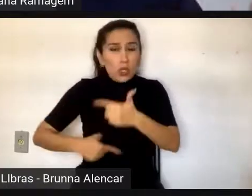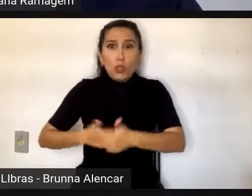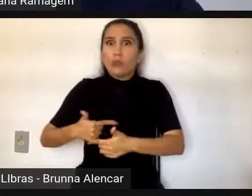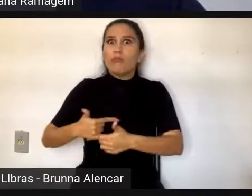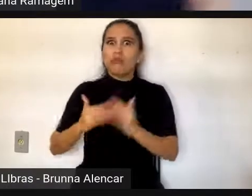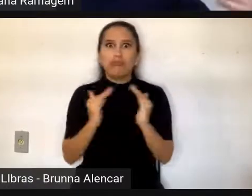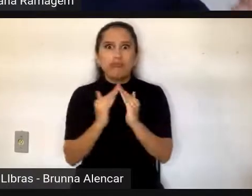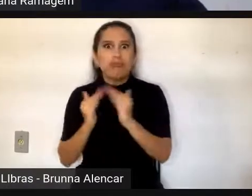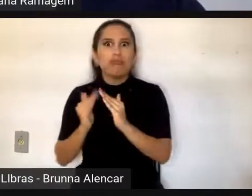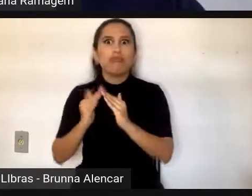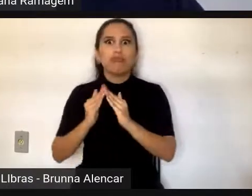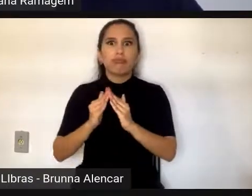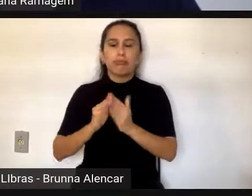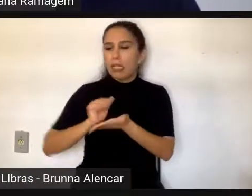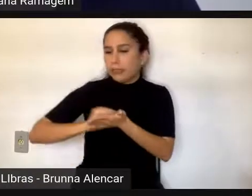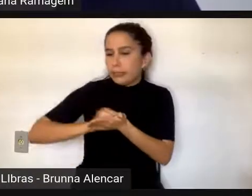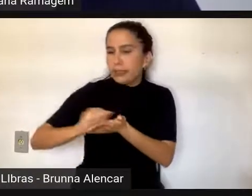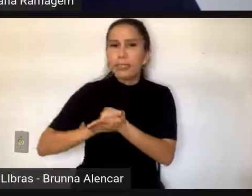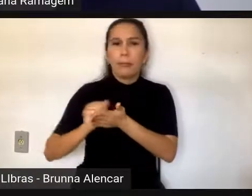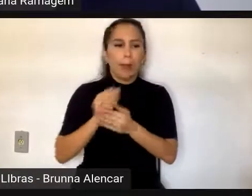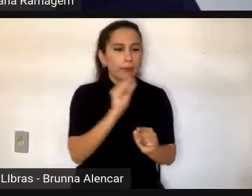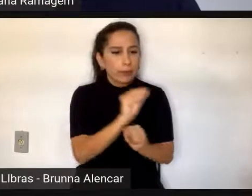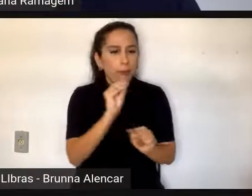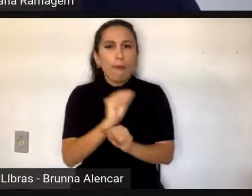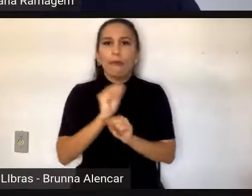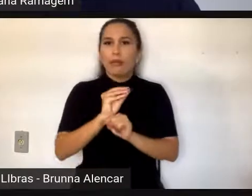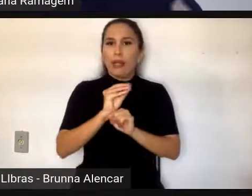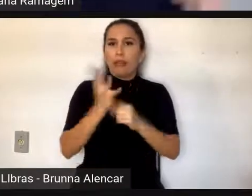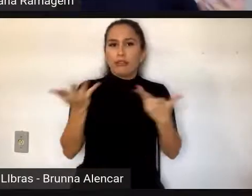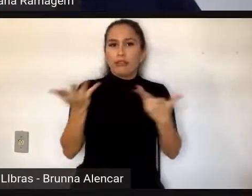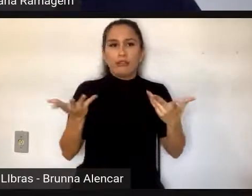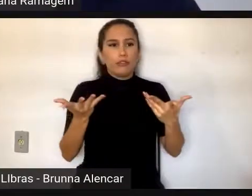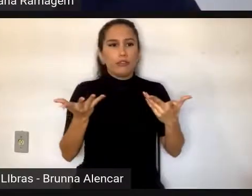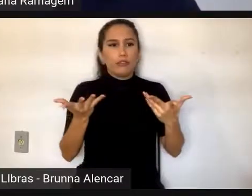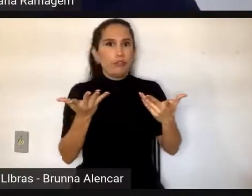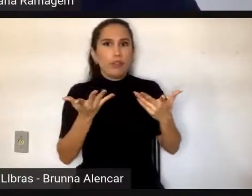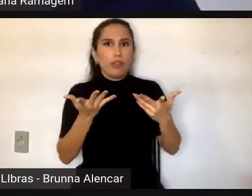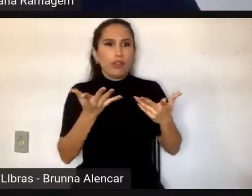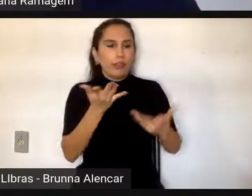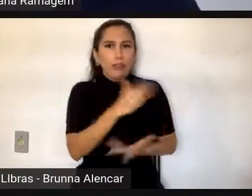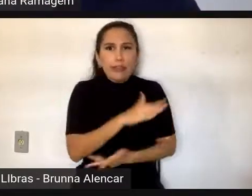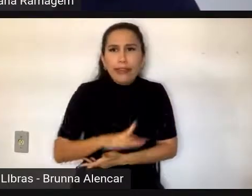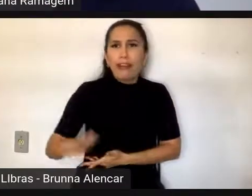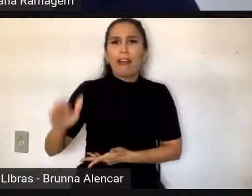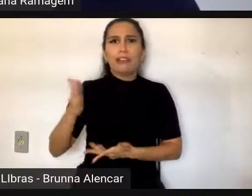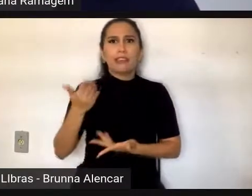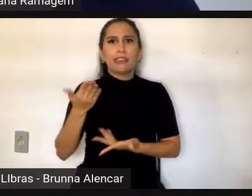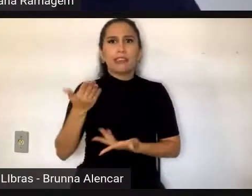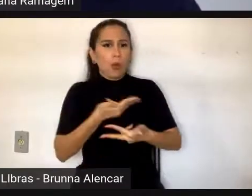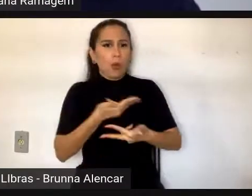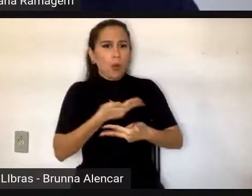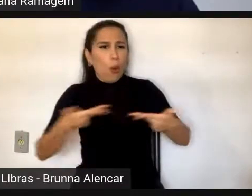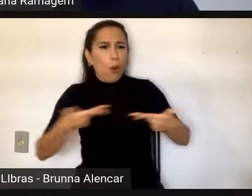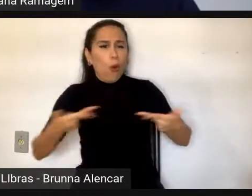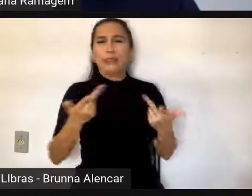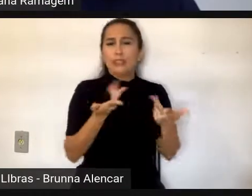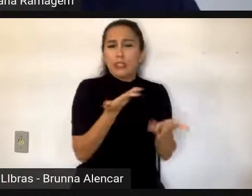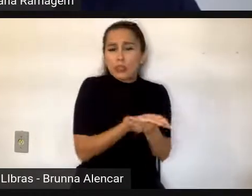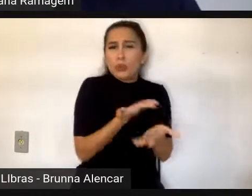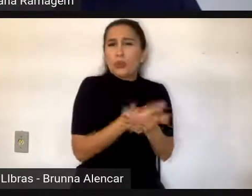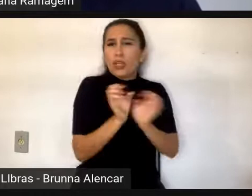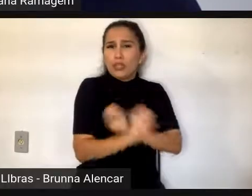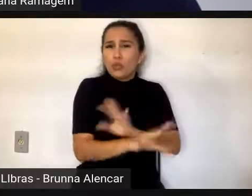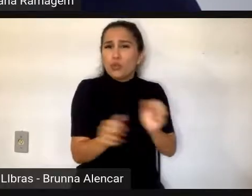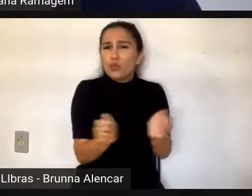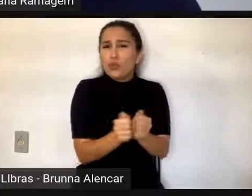pessoas que estão em casa com seus filhos, né, e que estão tendo aula também tão remotamente,